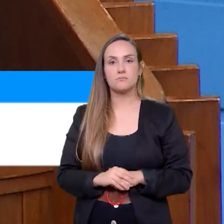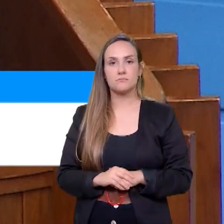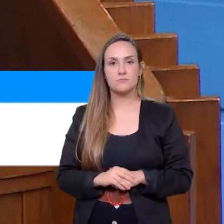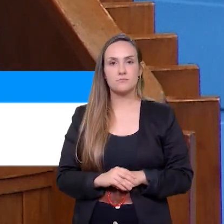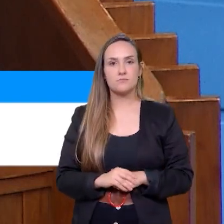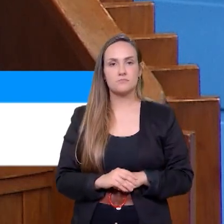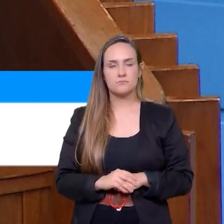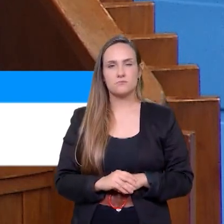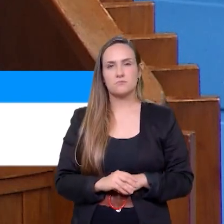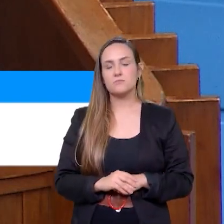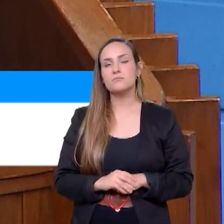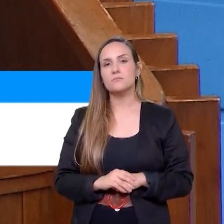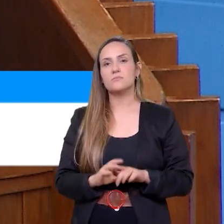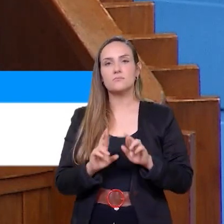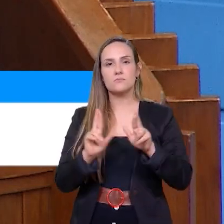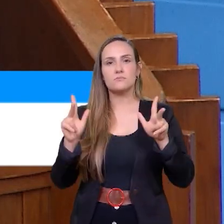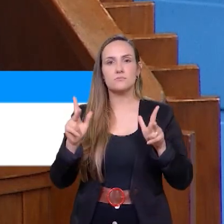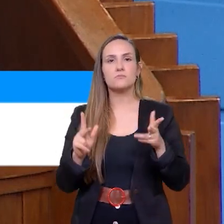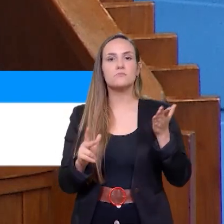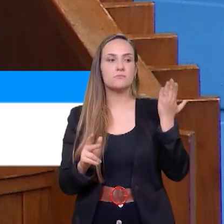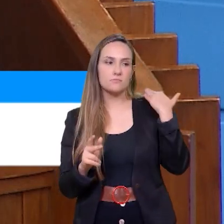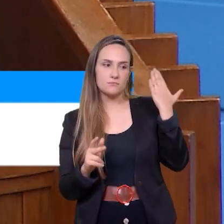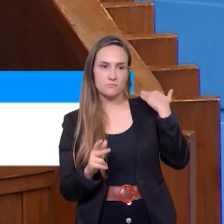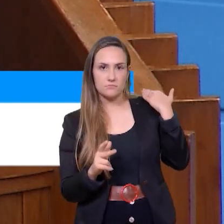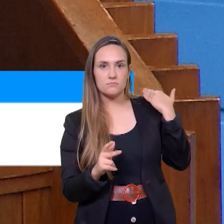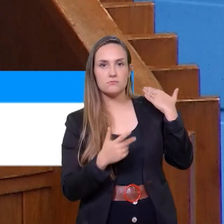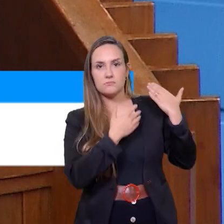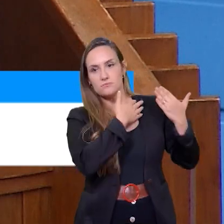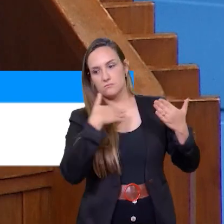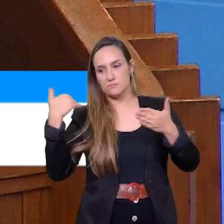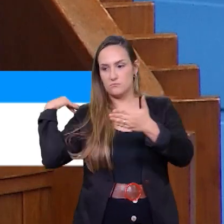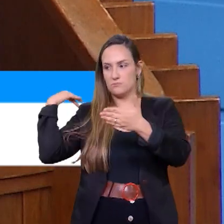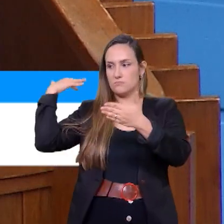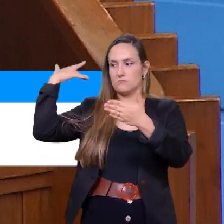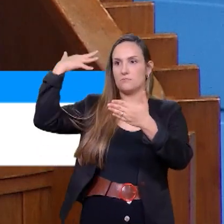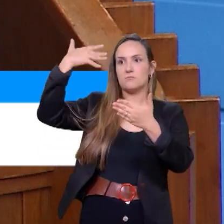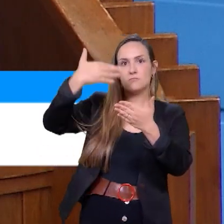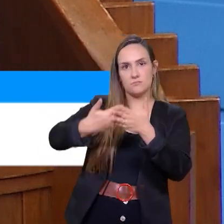e responsabilidades um pouco além